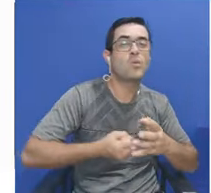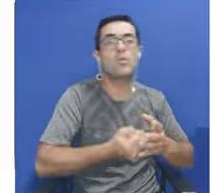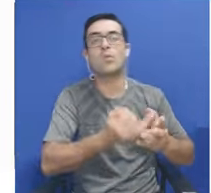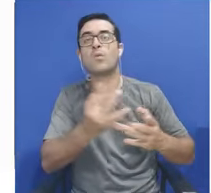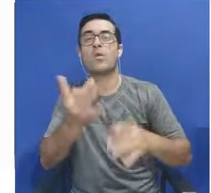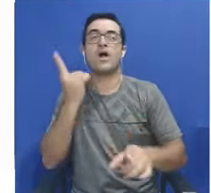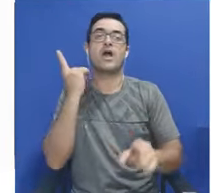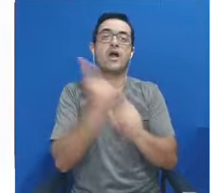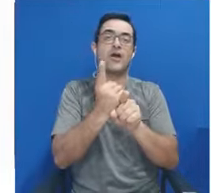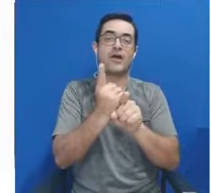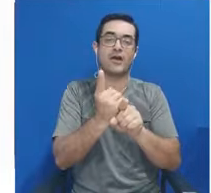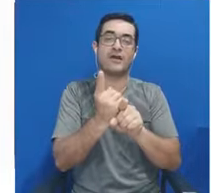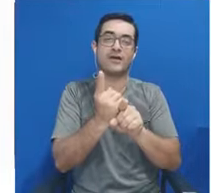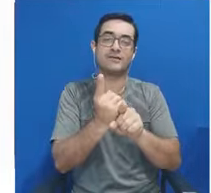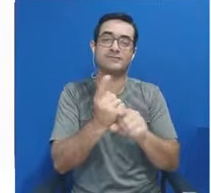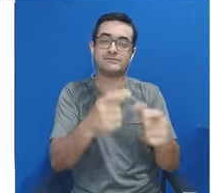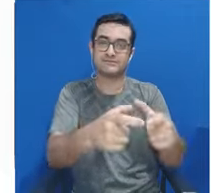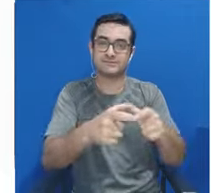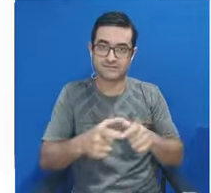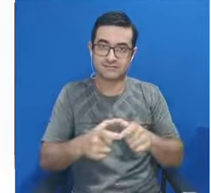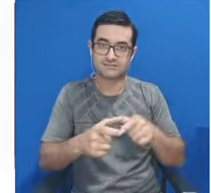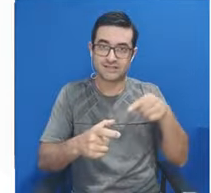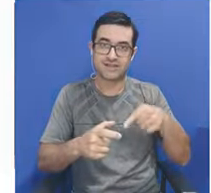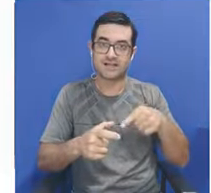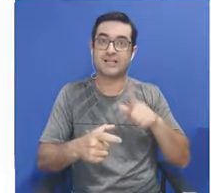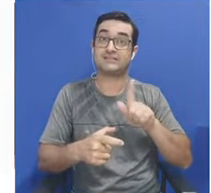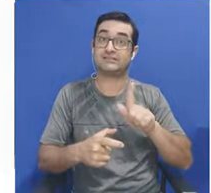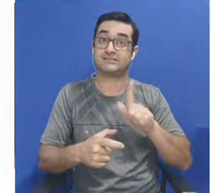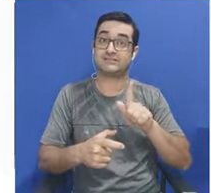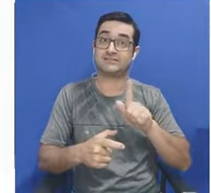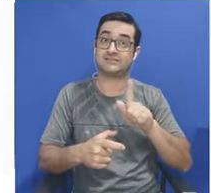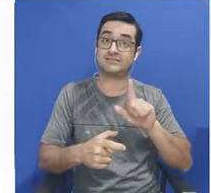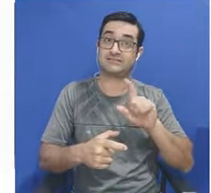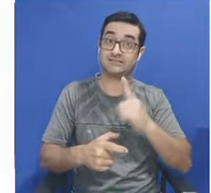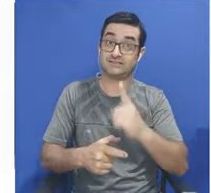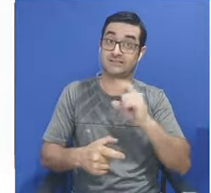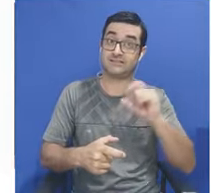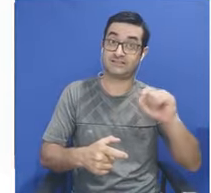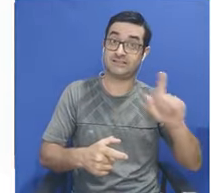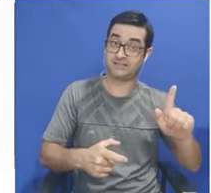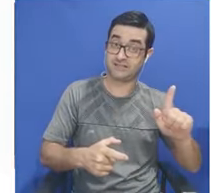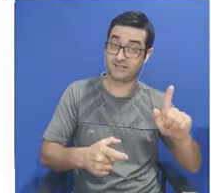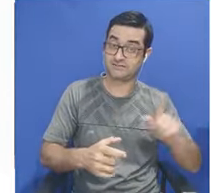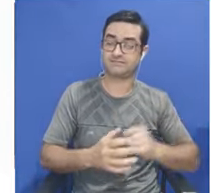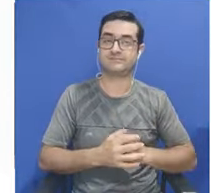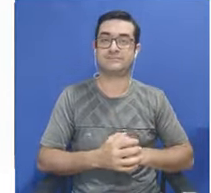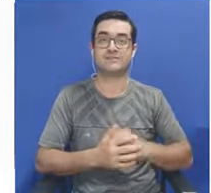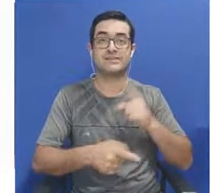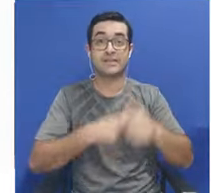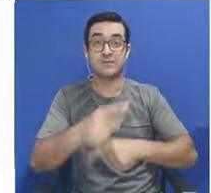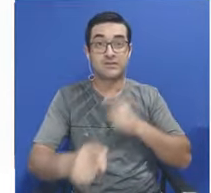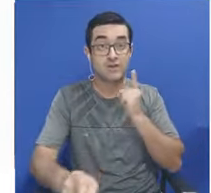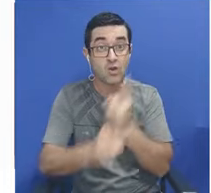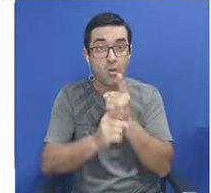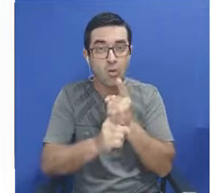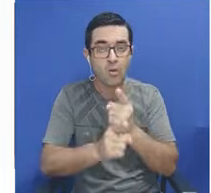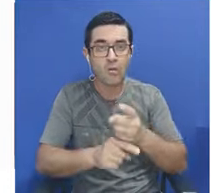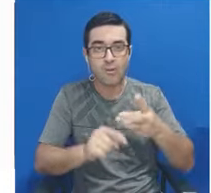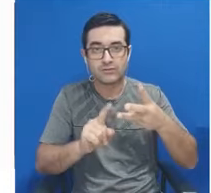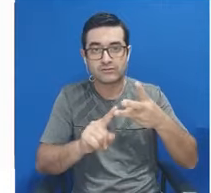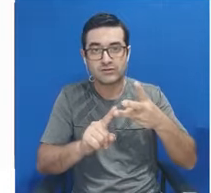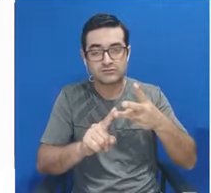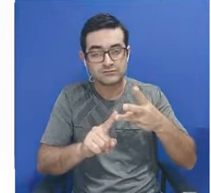O terceiro passo é encontrar o número de mols presentes ali. Como é que eu vou fazer? Eu pego a massa e divido pela massa